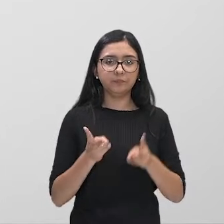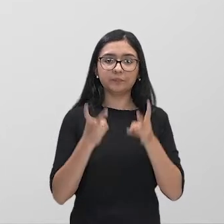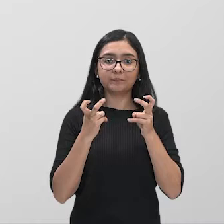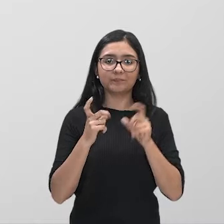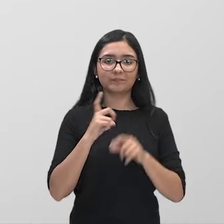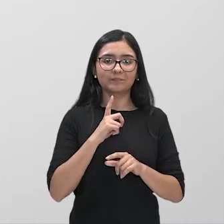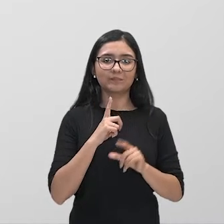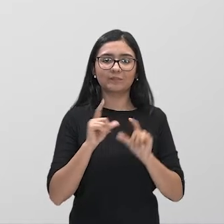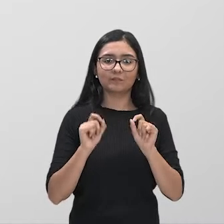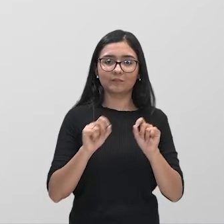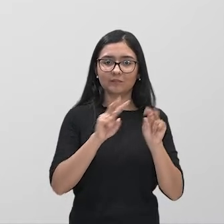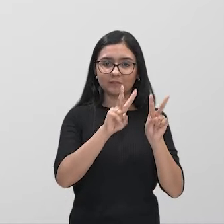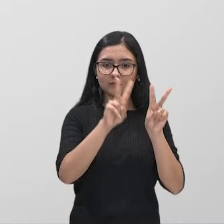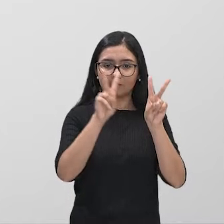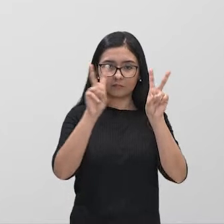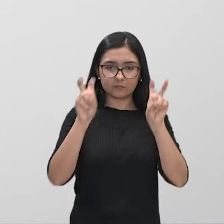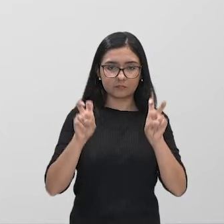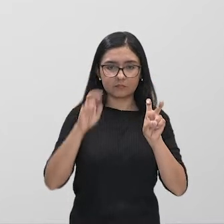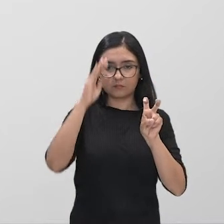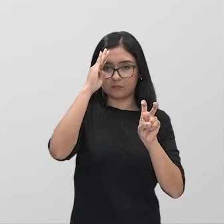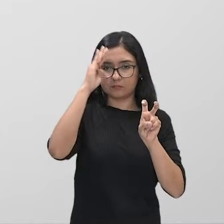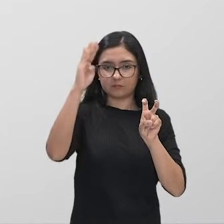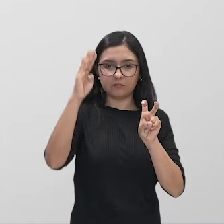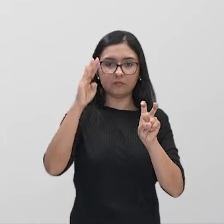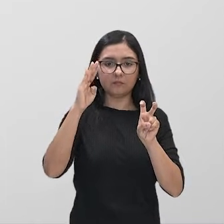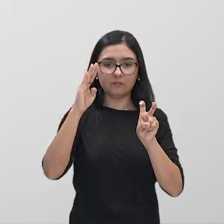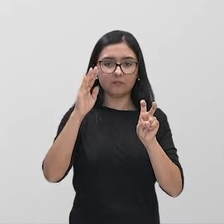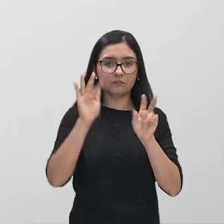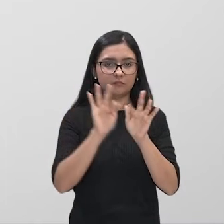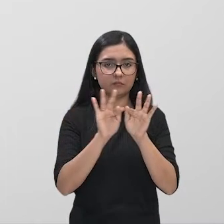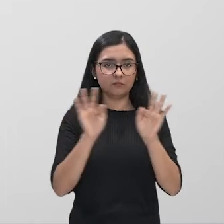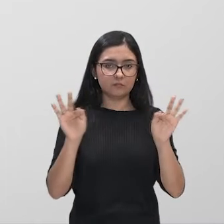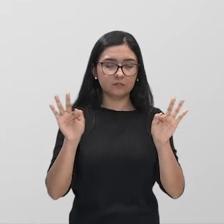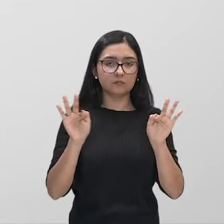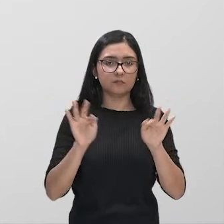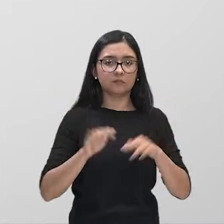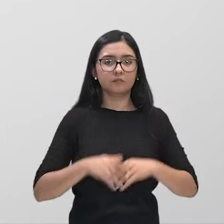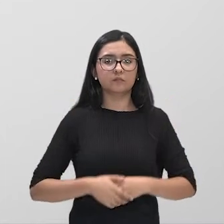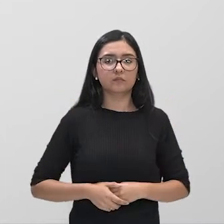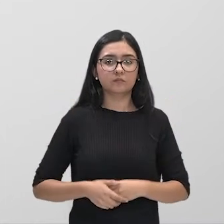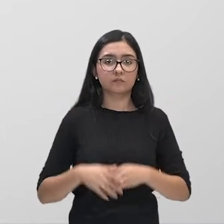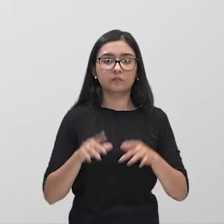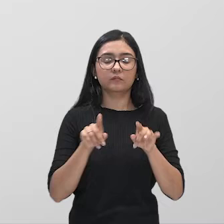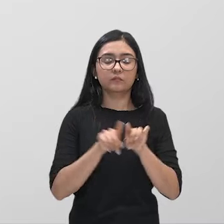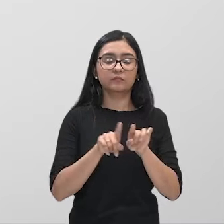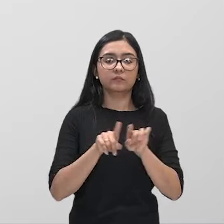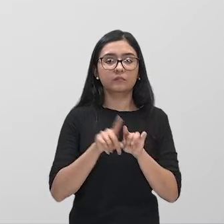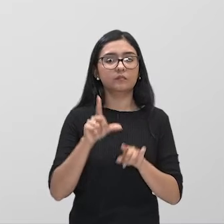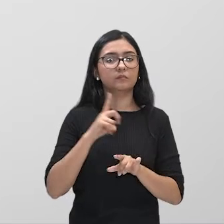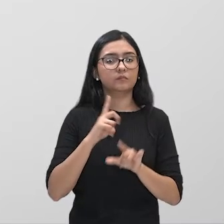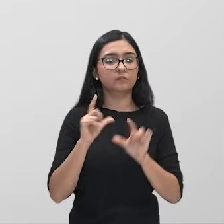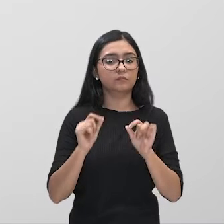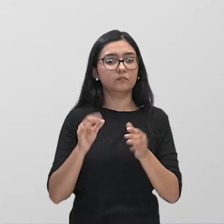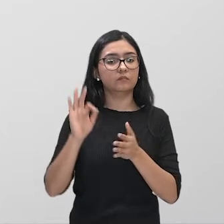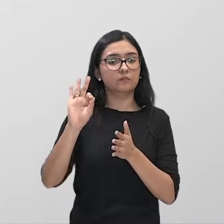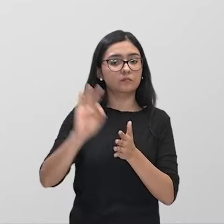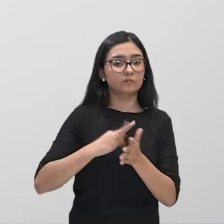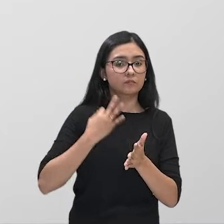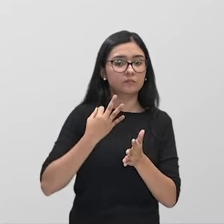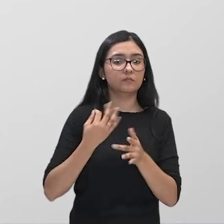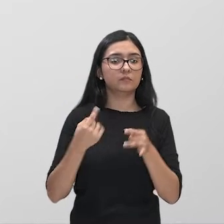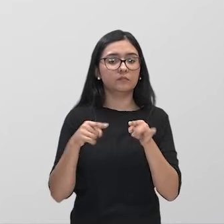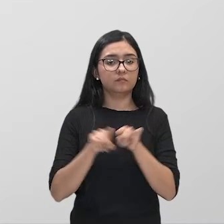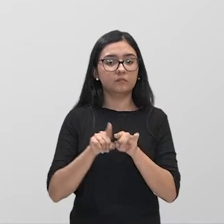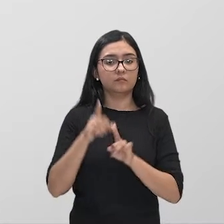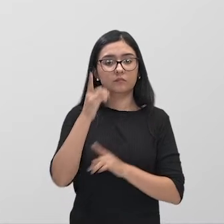um título, né, que é um título curto também. Aí, geralmente vem a assinatura, vem a data,